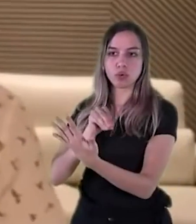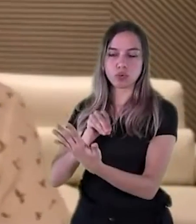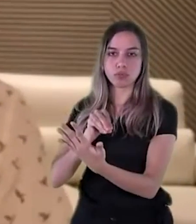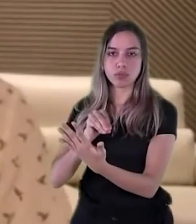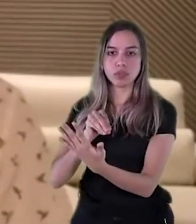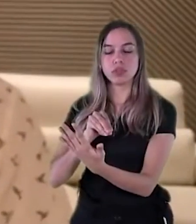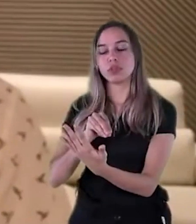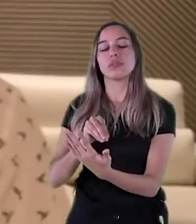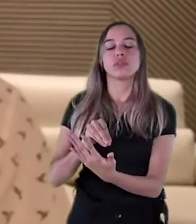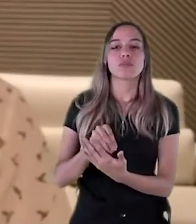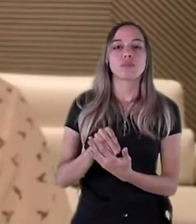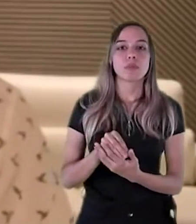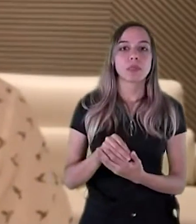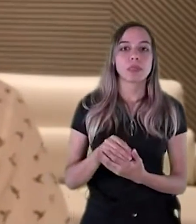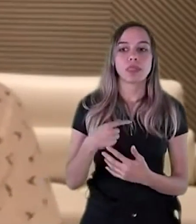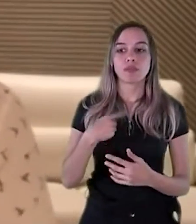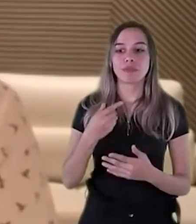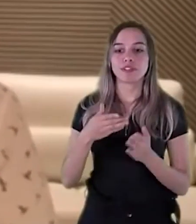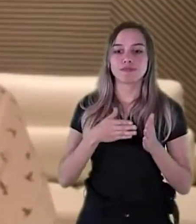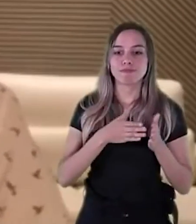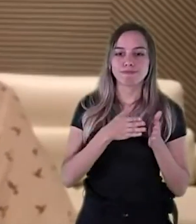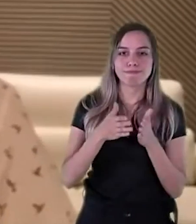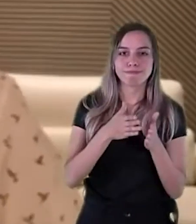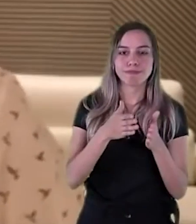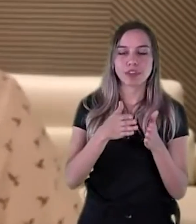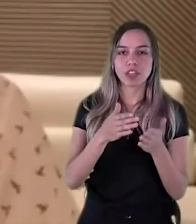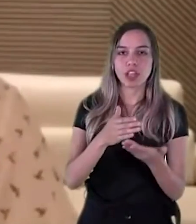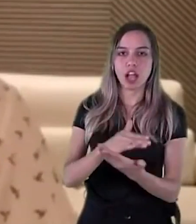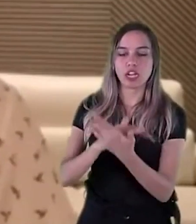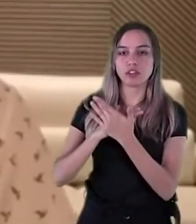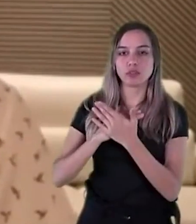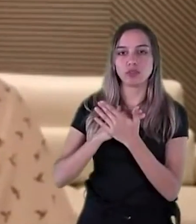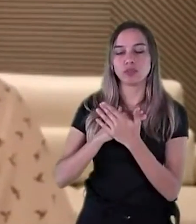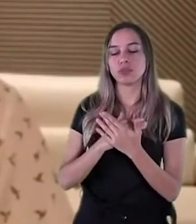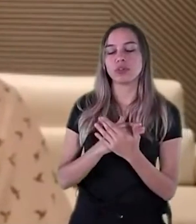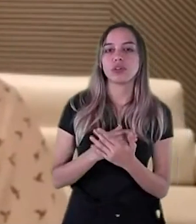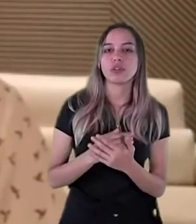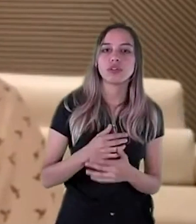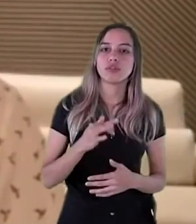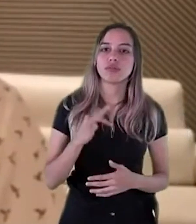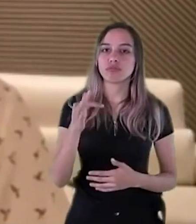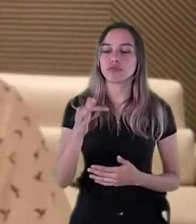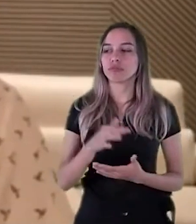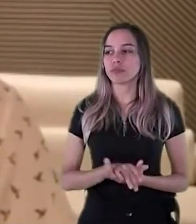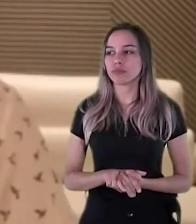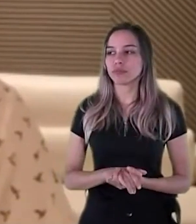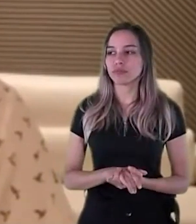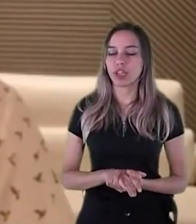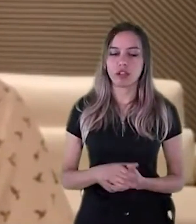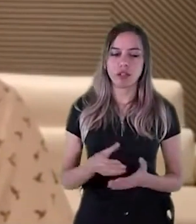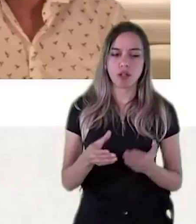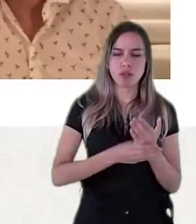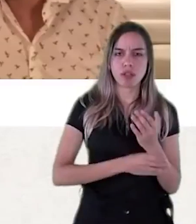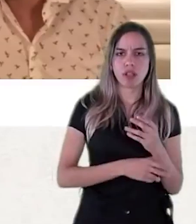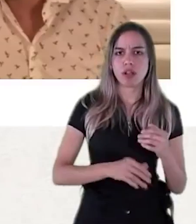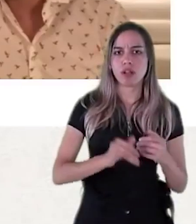vezes não favorece a nossa fecundidade. O livro é uma proposta de buscar um pouco essa fecundidade.